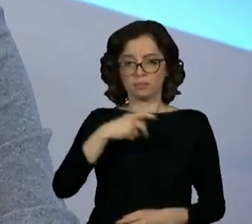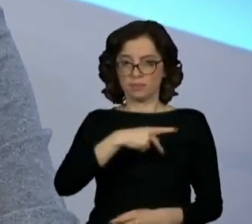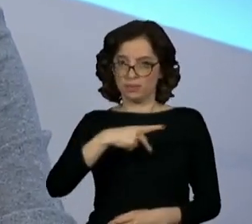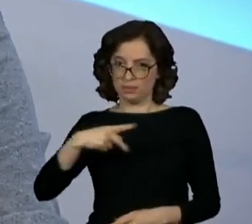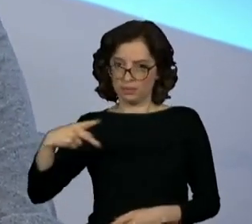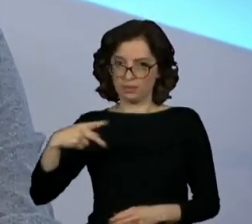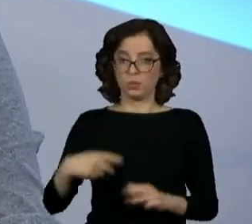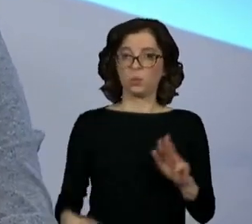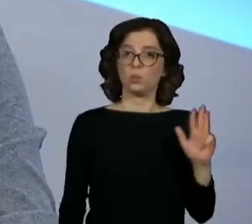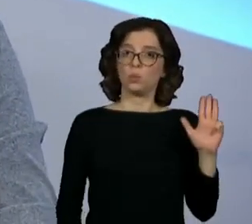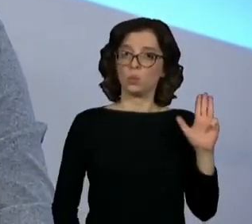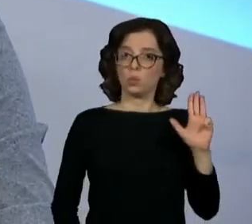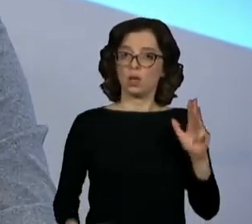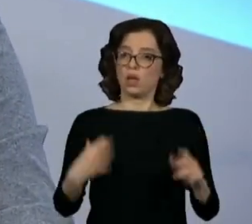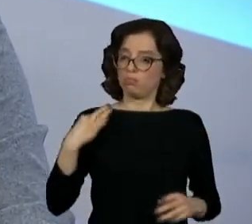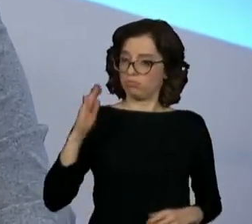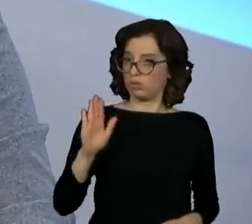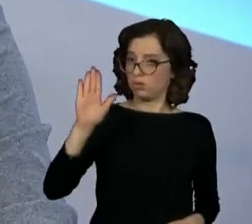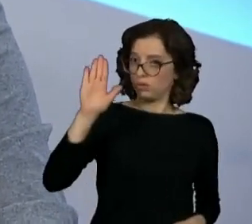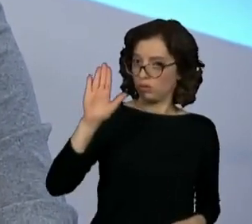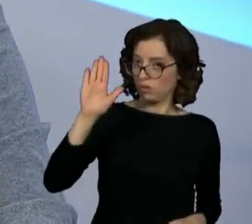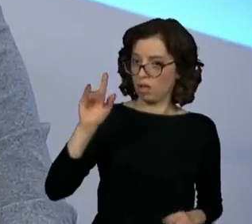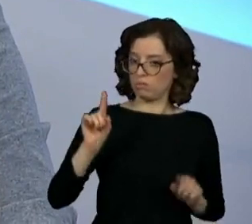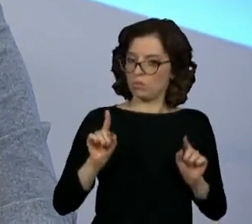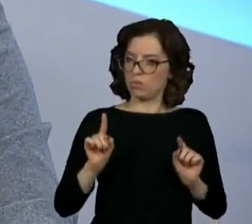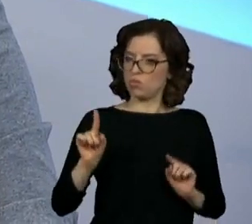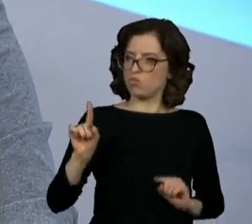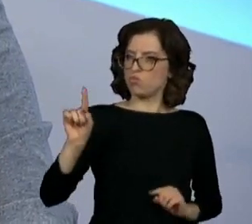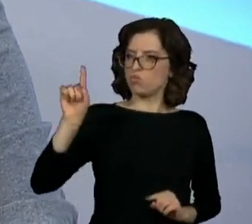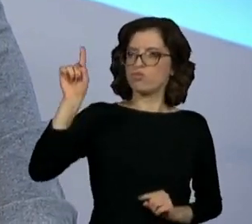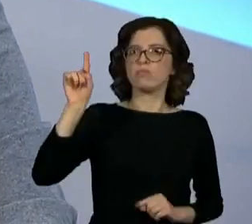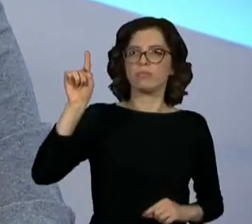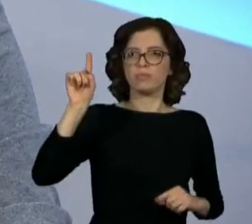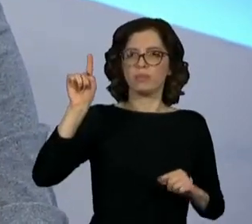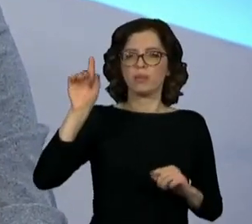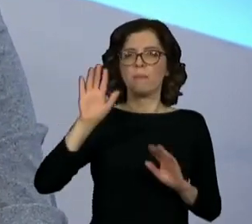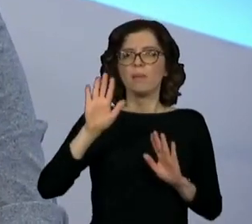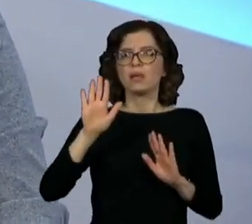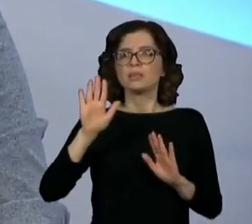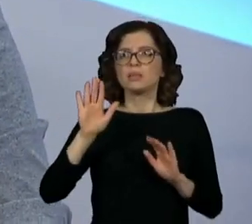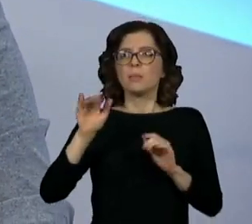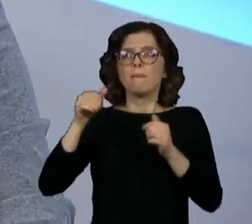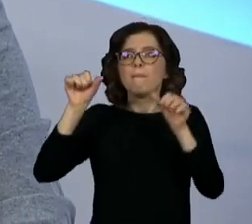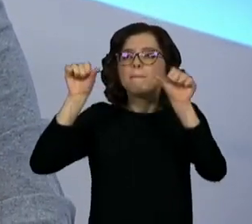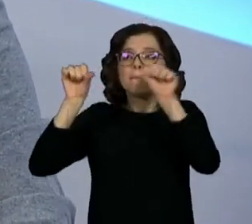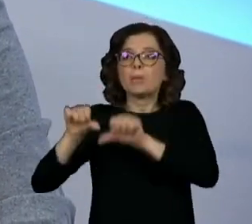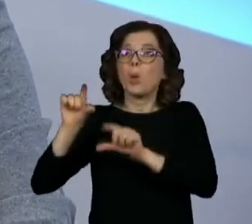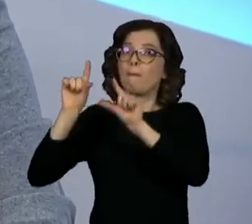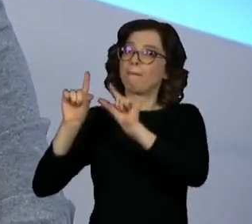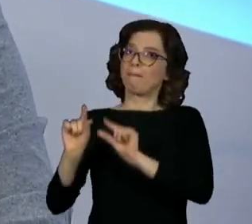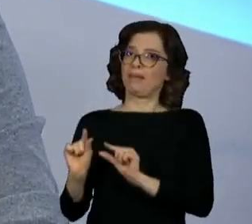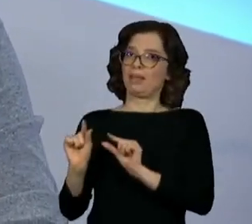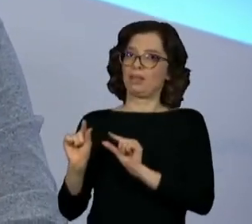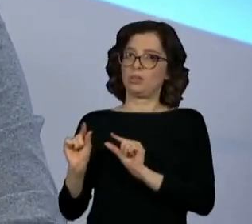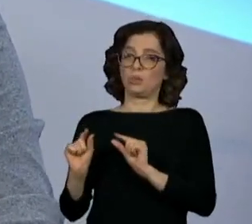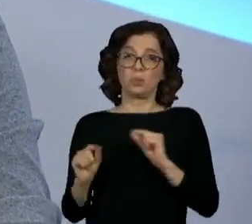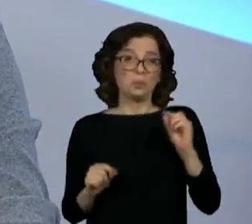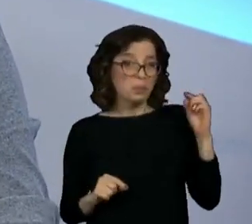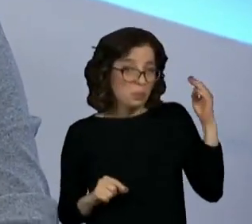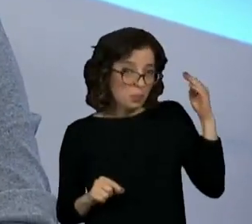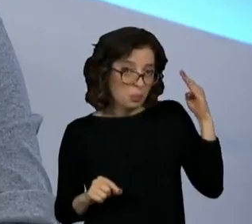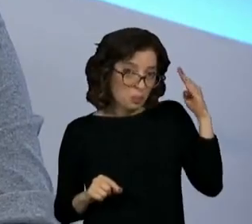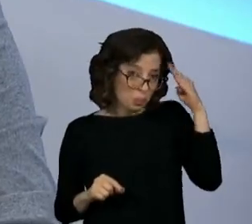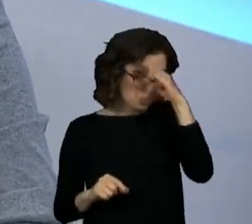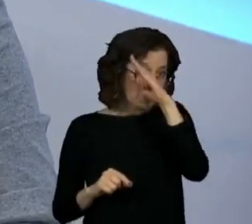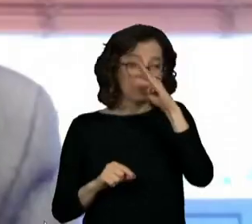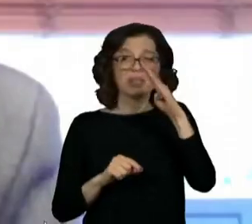brasileira, como o mal menor. O senhor considera que os brasileiros, provavelmente, se as pesquisas estiverem certas, elegerão o